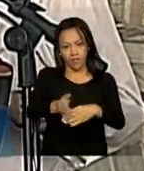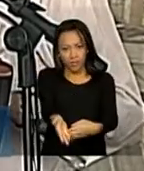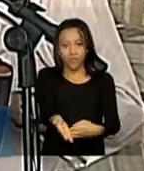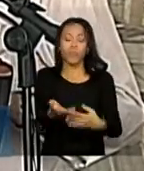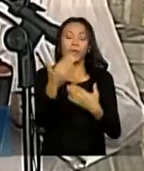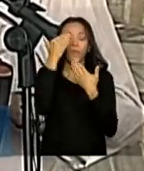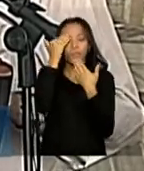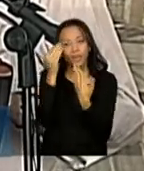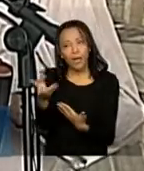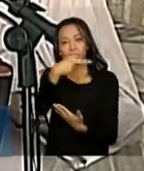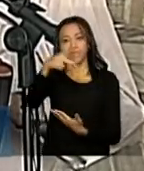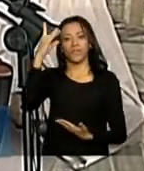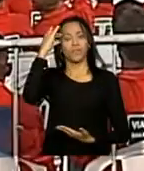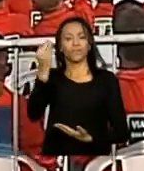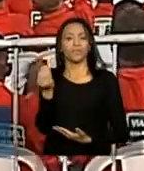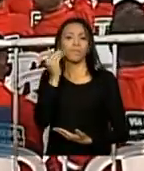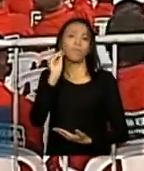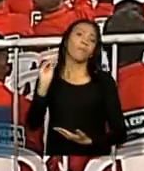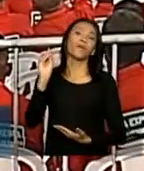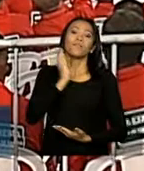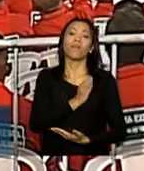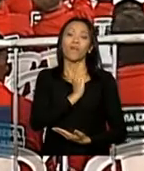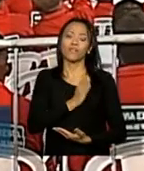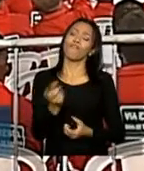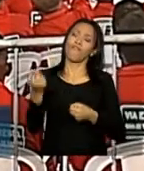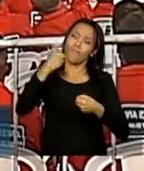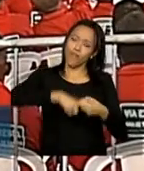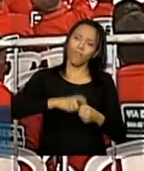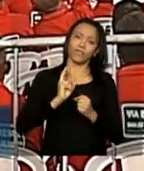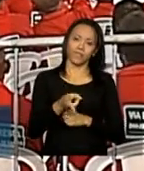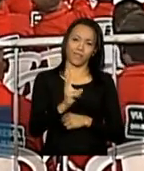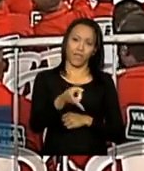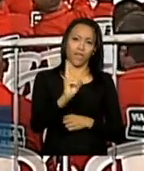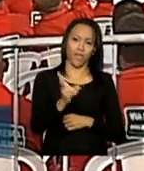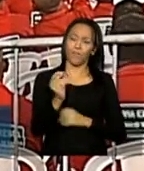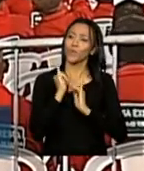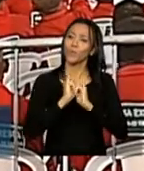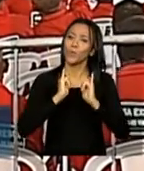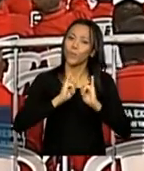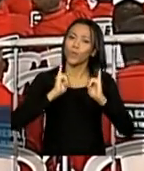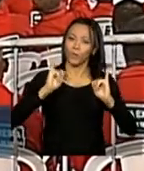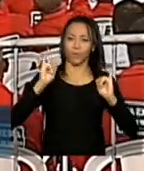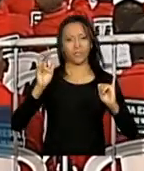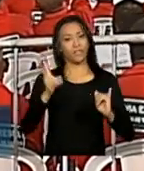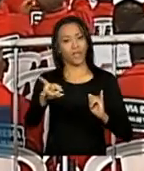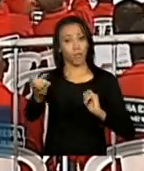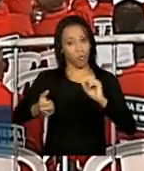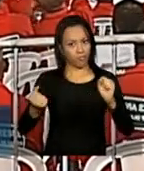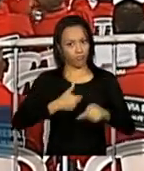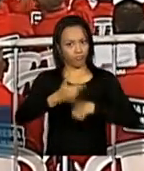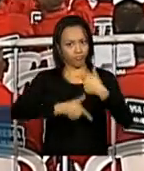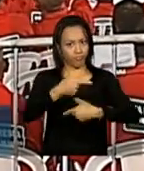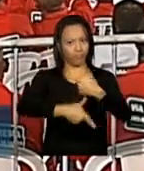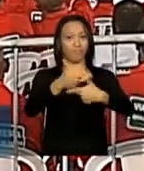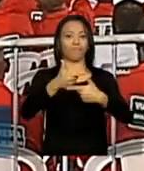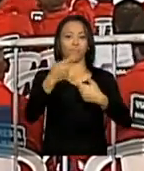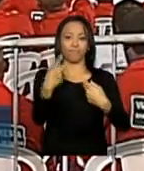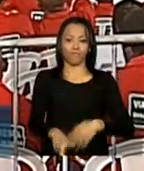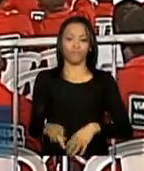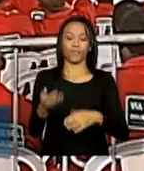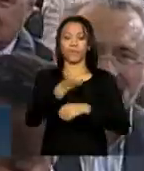Dilma, obrigado, um beijo no coração, volte sempre, sempre com muita notícia e muita obra para Salvador. Um abraço.